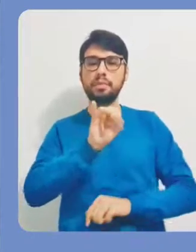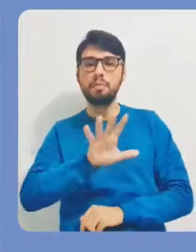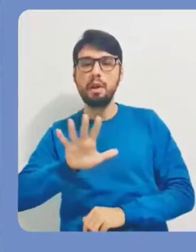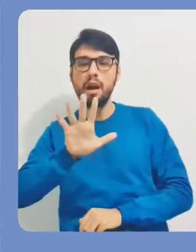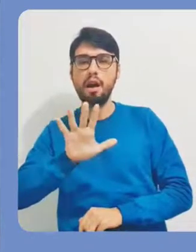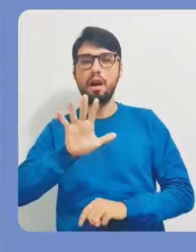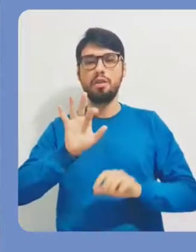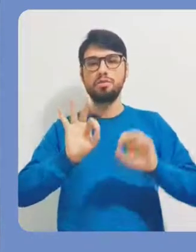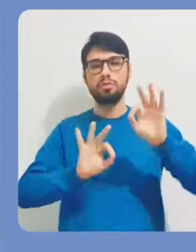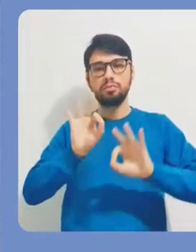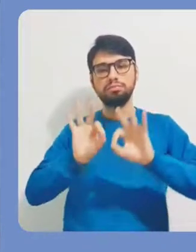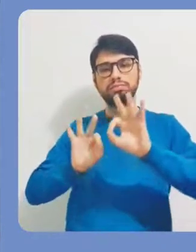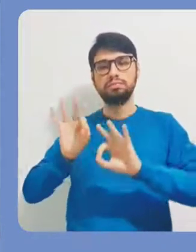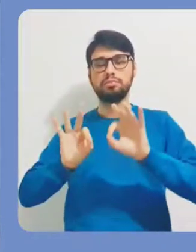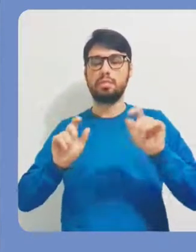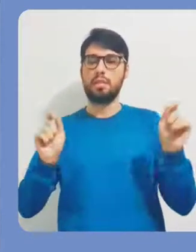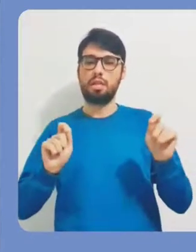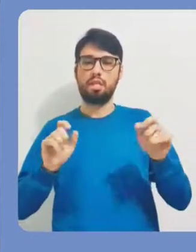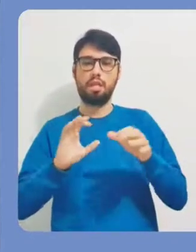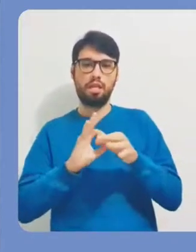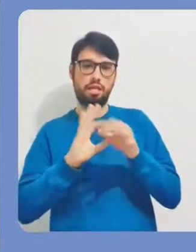necessárias.